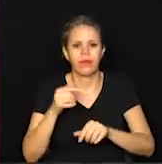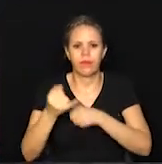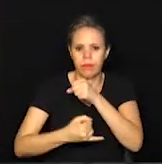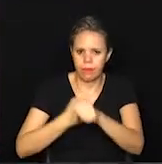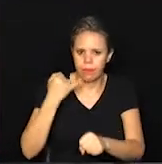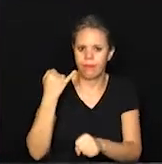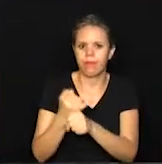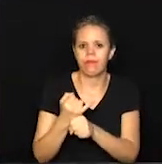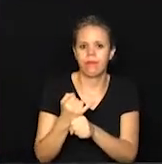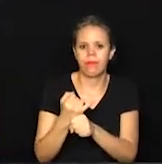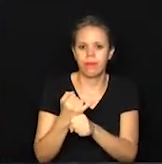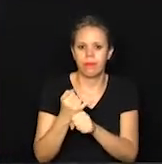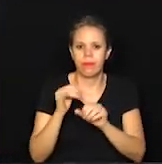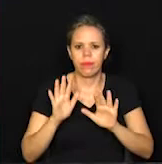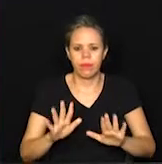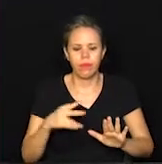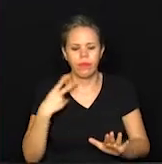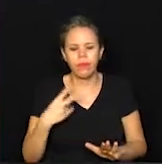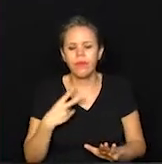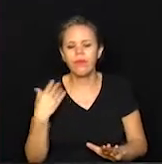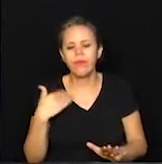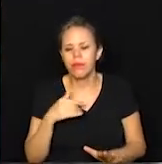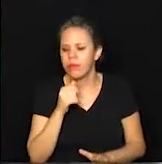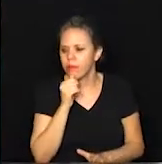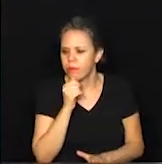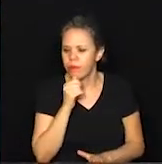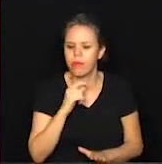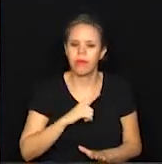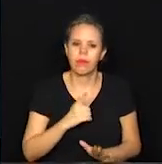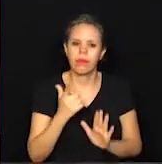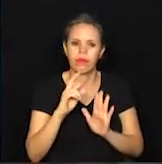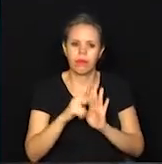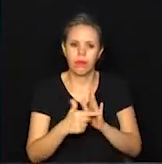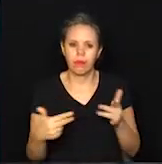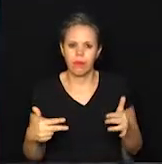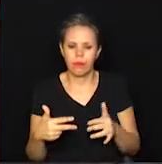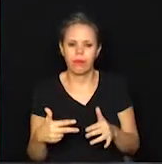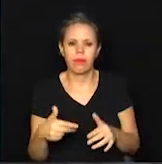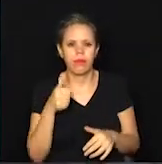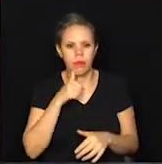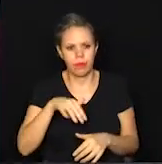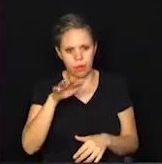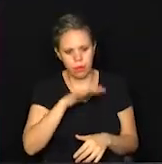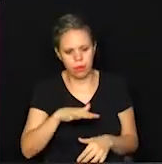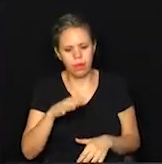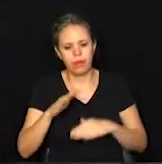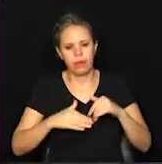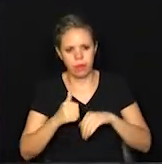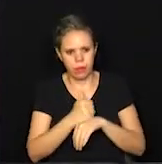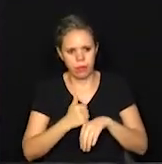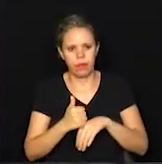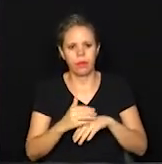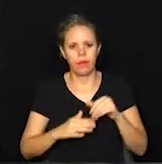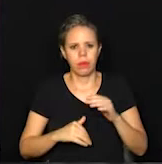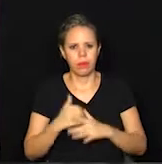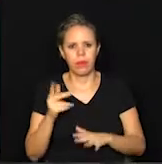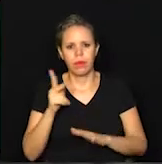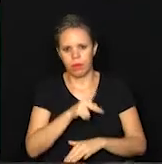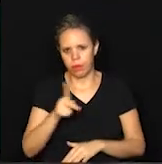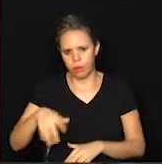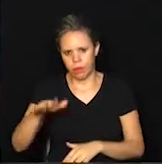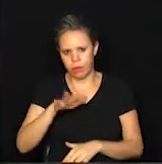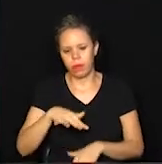remota. Porém, vereadora, ainda nós temos outras mulheres, outros profissionais, outros